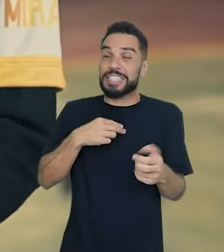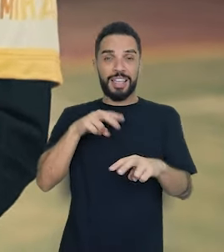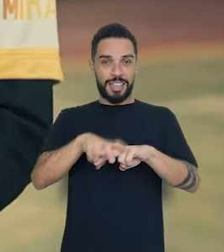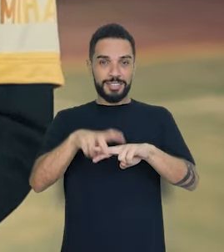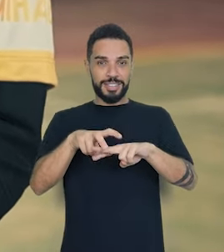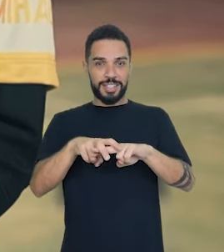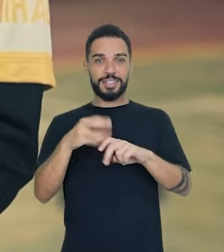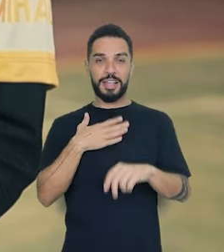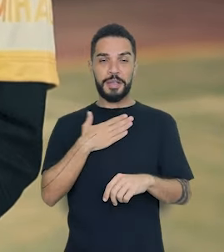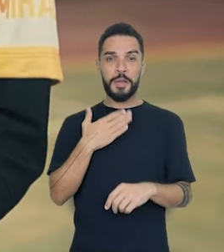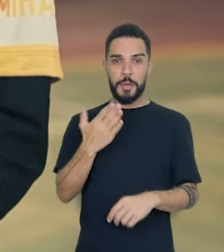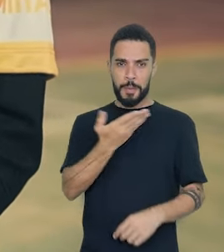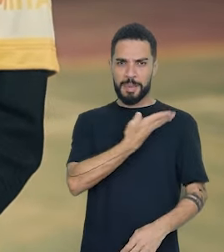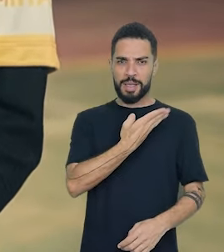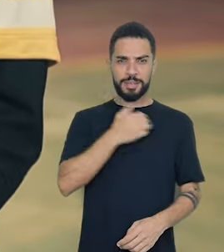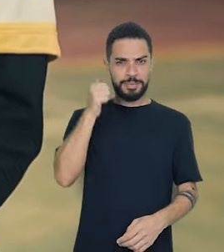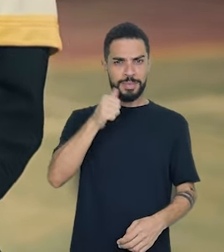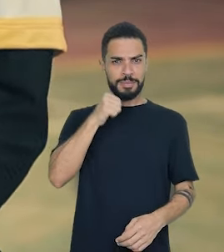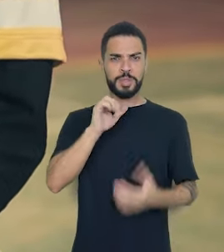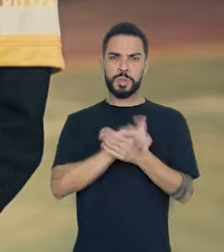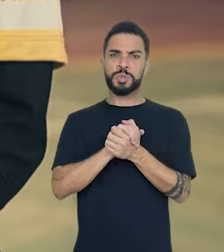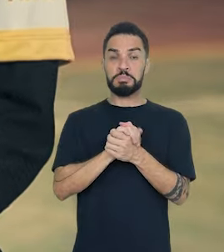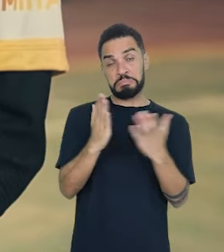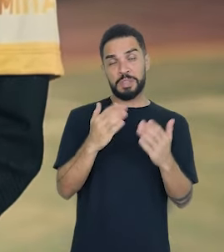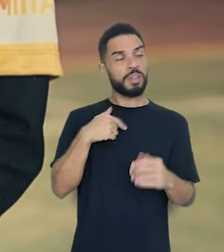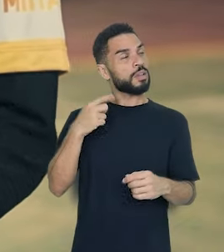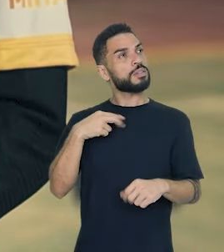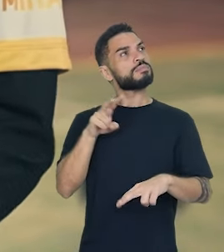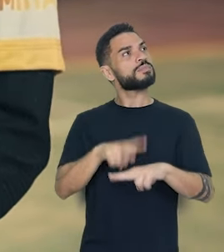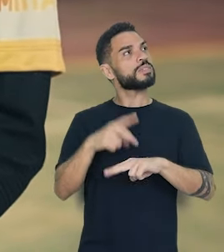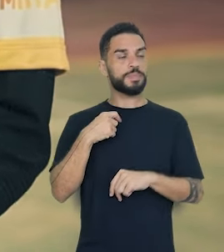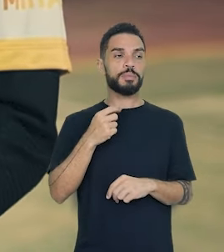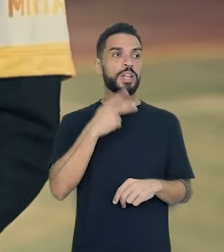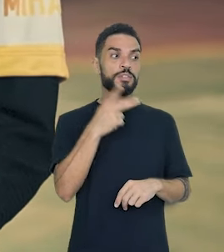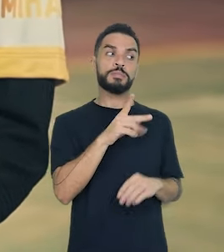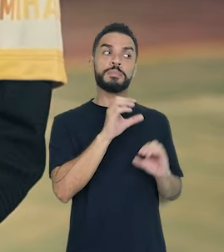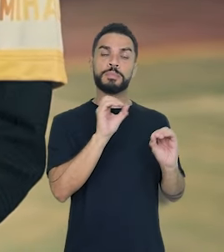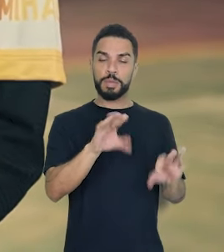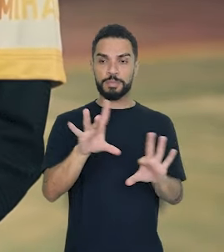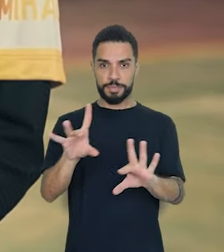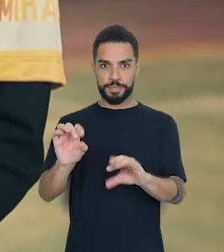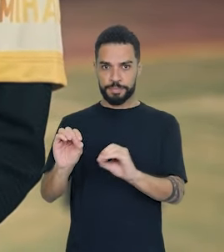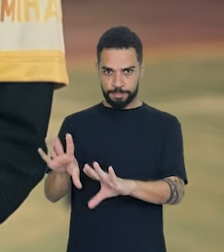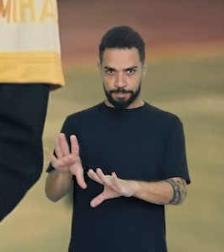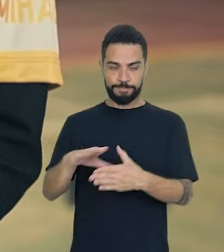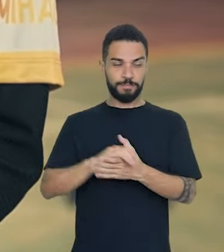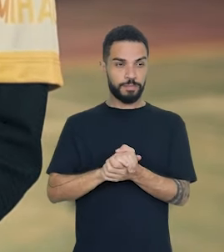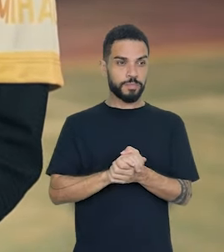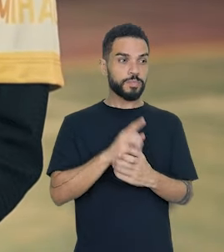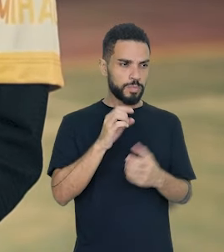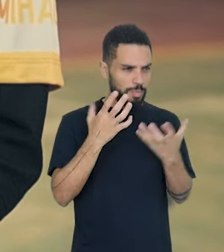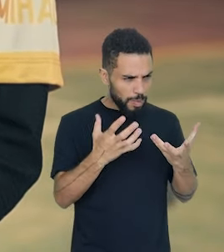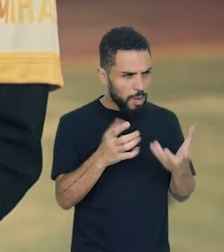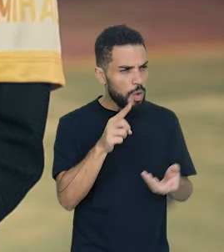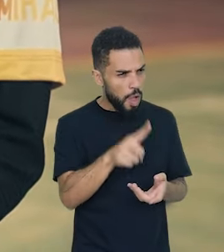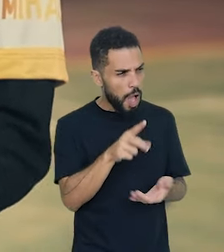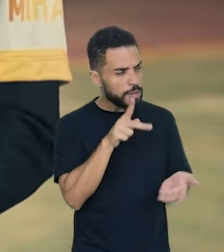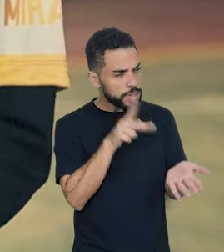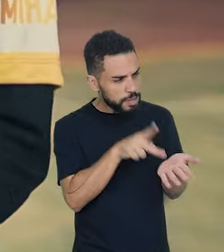eu e minha porta-bandeira. Aí ele olhou para mim e falou, que se era isso mesmo que eu